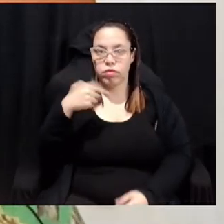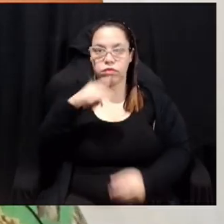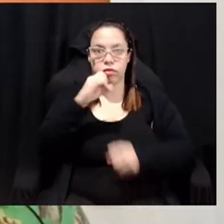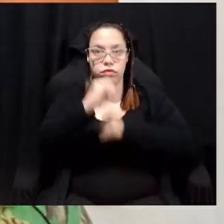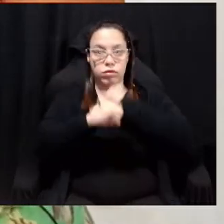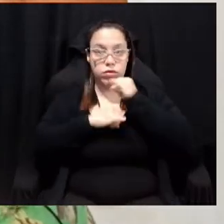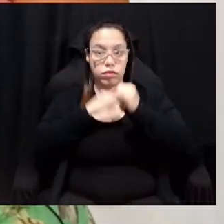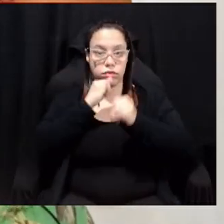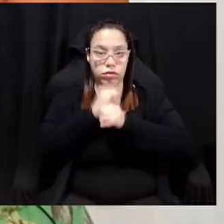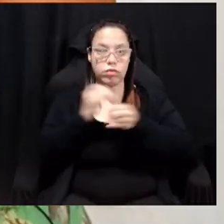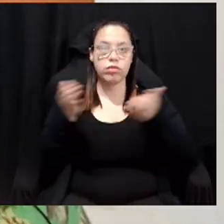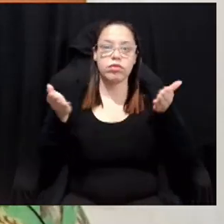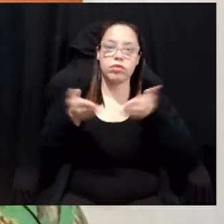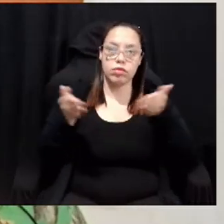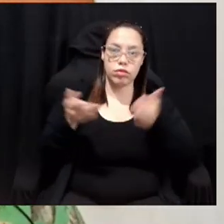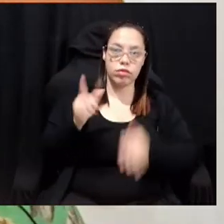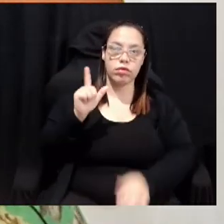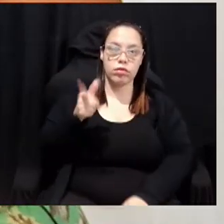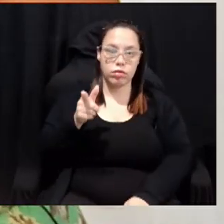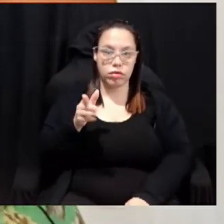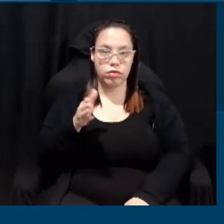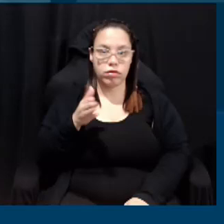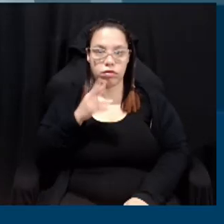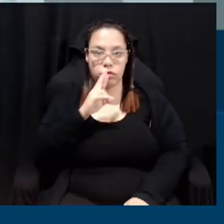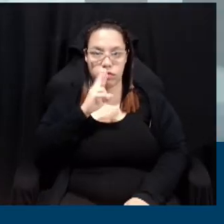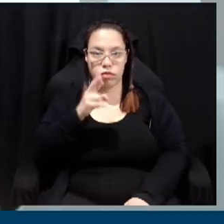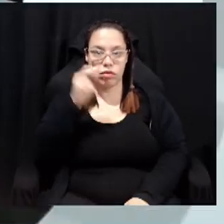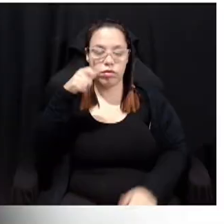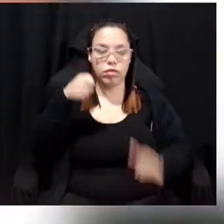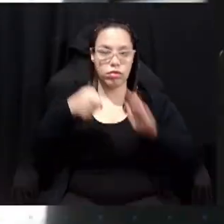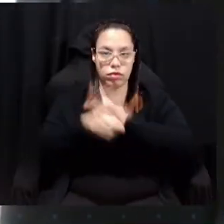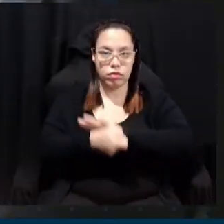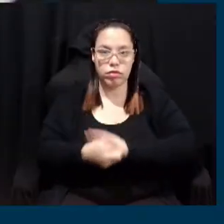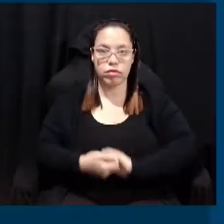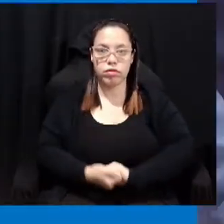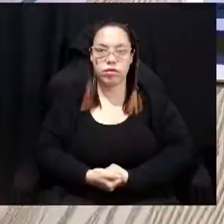hoje já colhe resultados deste investimento.